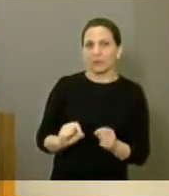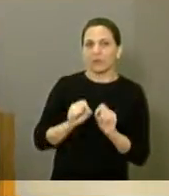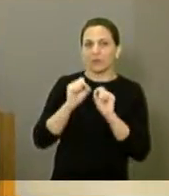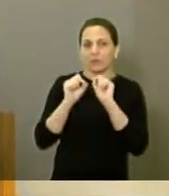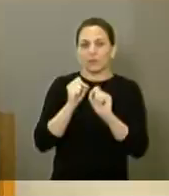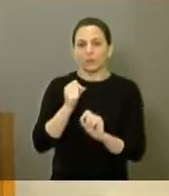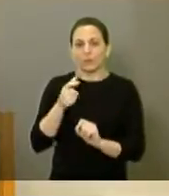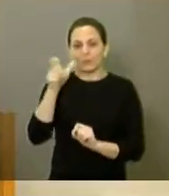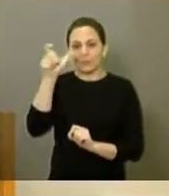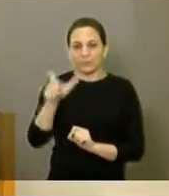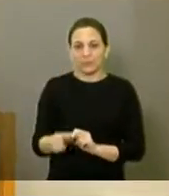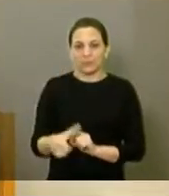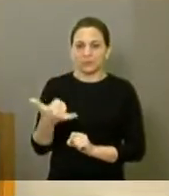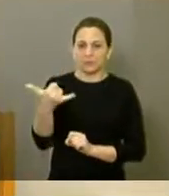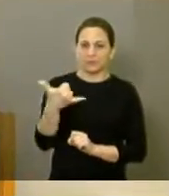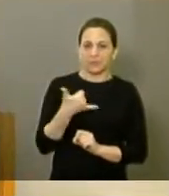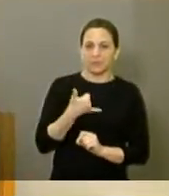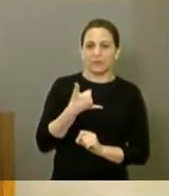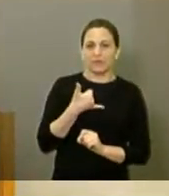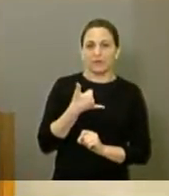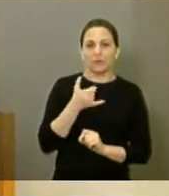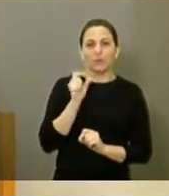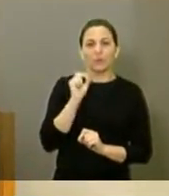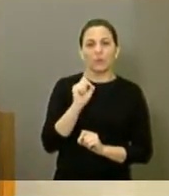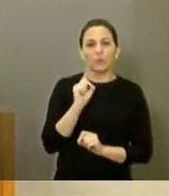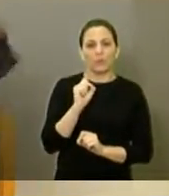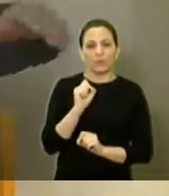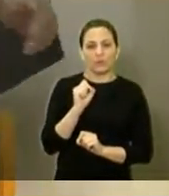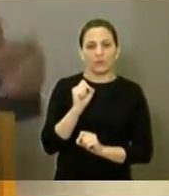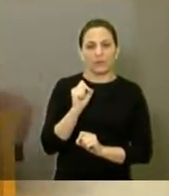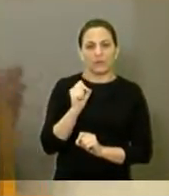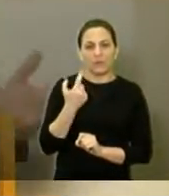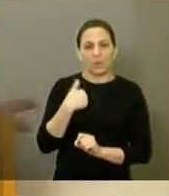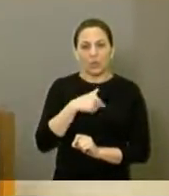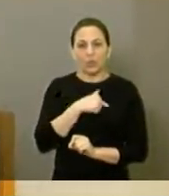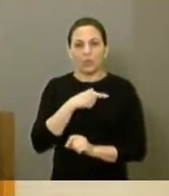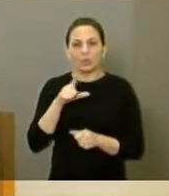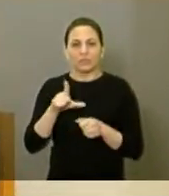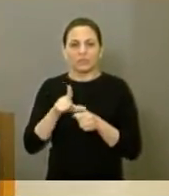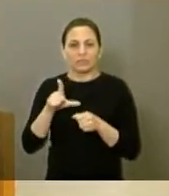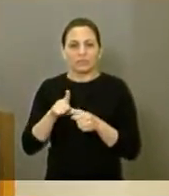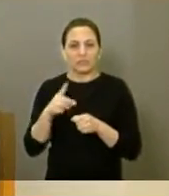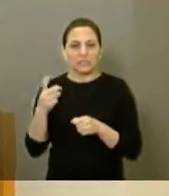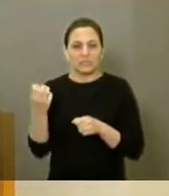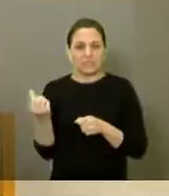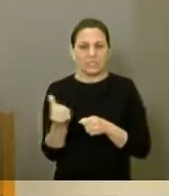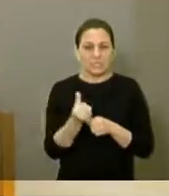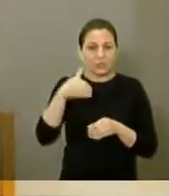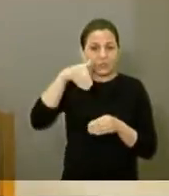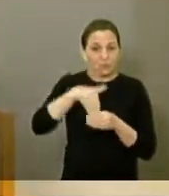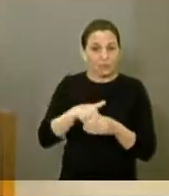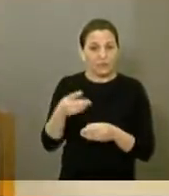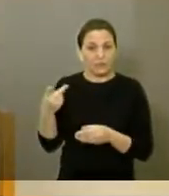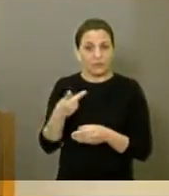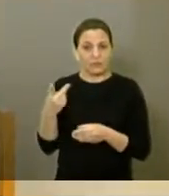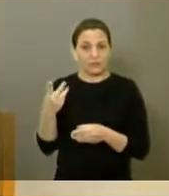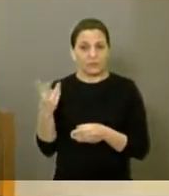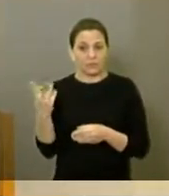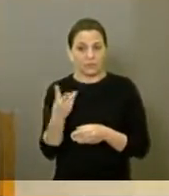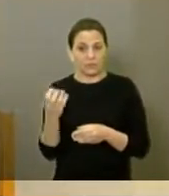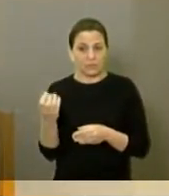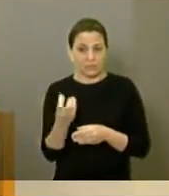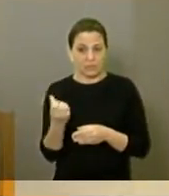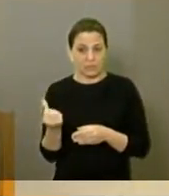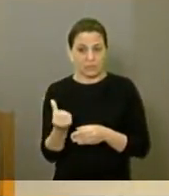a pessoa falava pra mim assim olha nós fez aqui vamos votar em você porque você está tomando a atitude frei não quero não